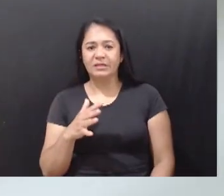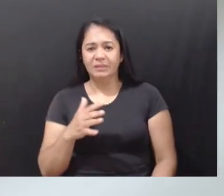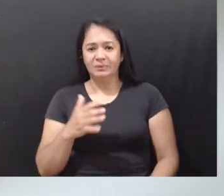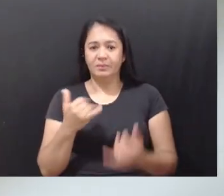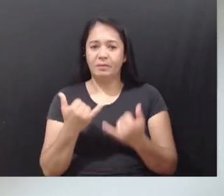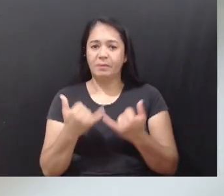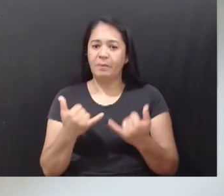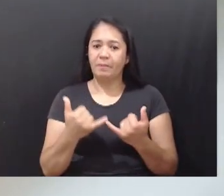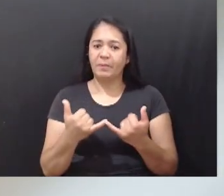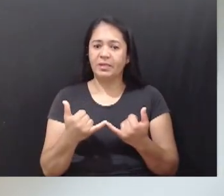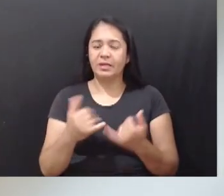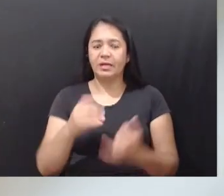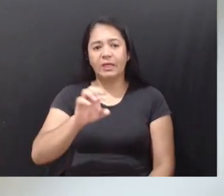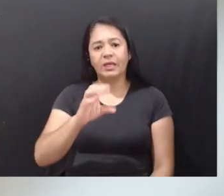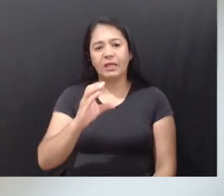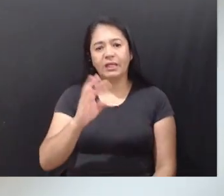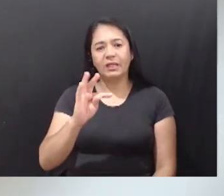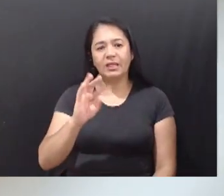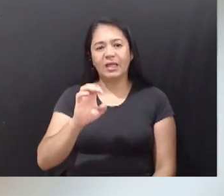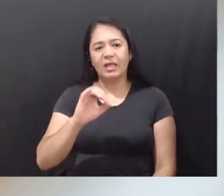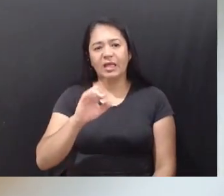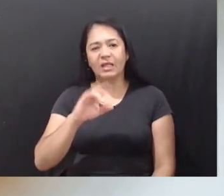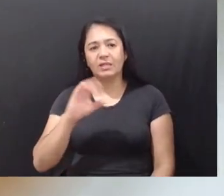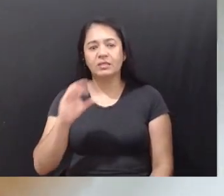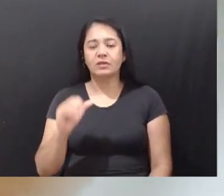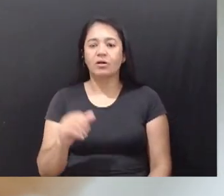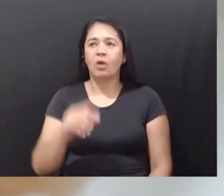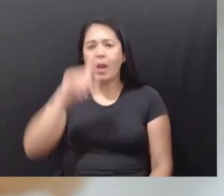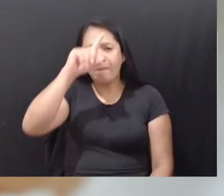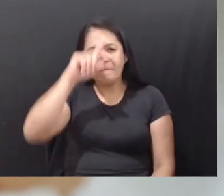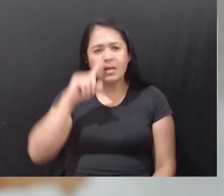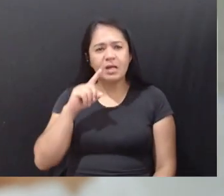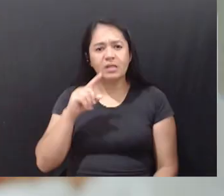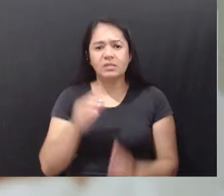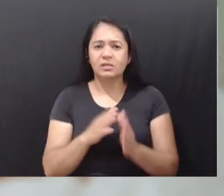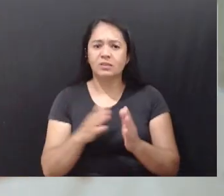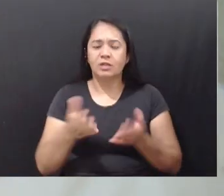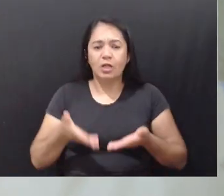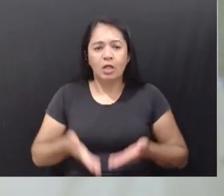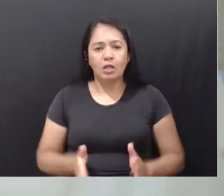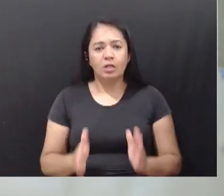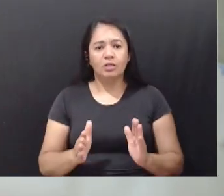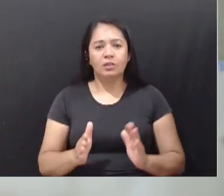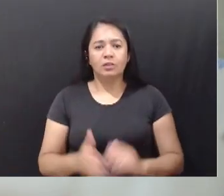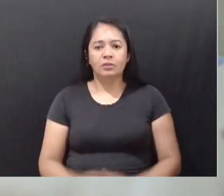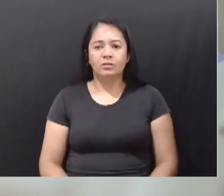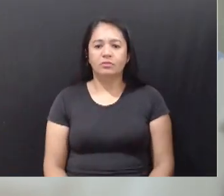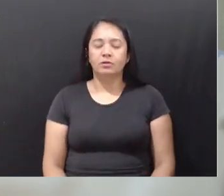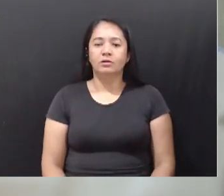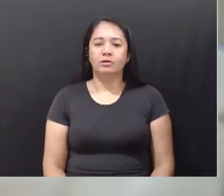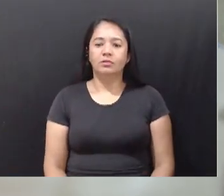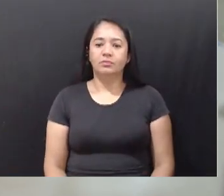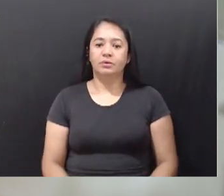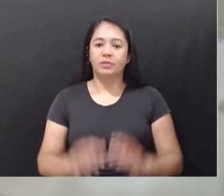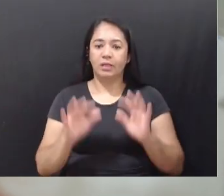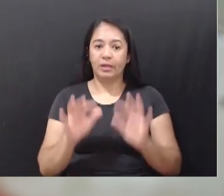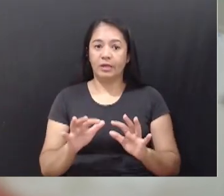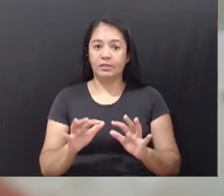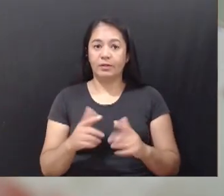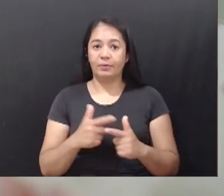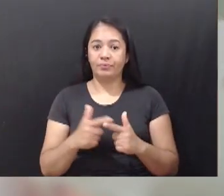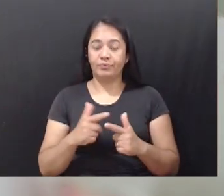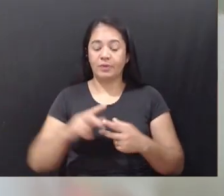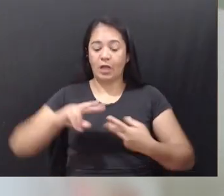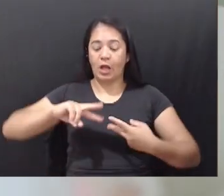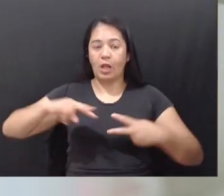tomar luz, doutor. Ele ficou meio né? Ele teve icterícia, né? Ele ficou meio amarelinho após o